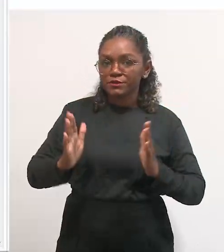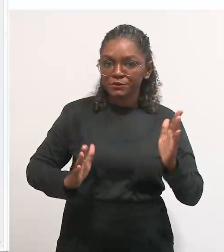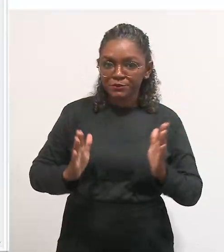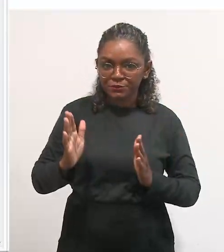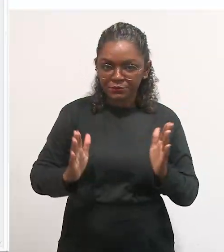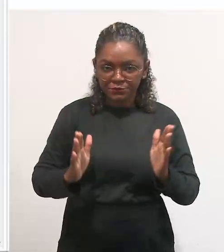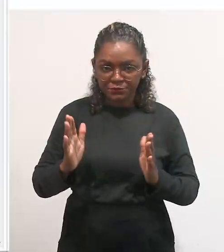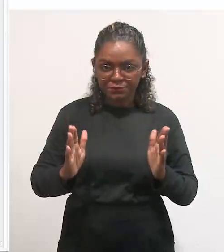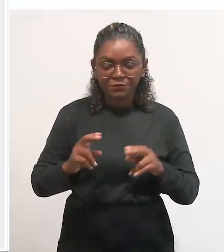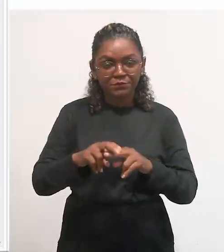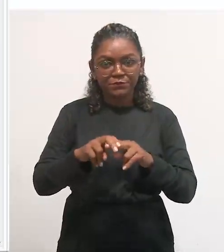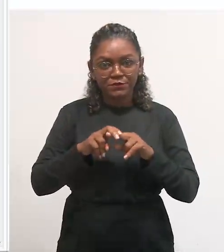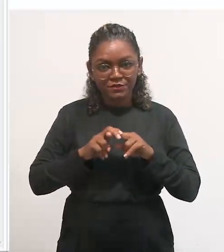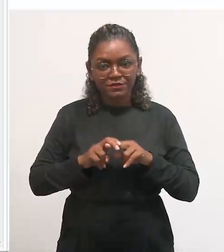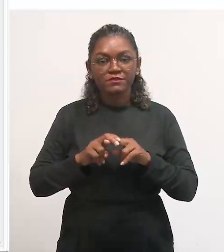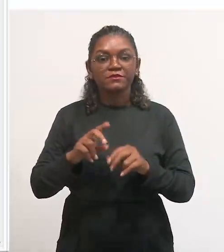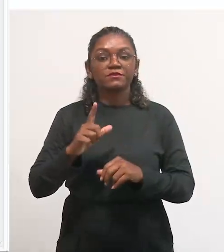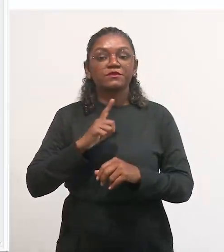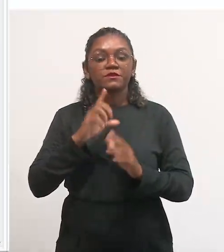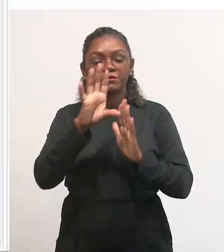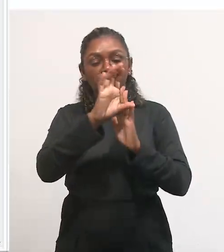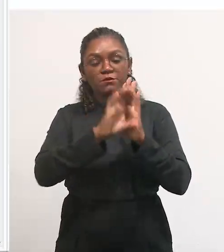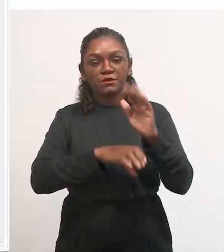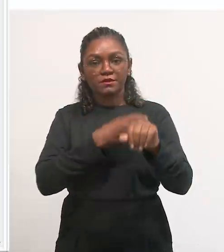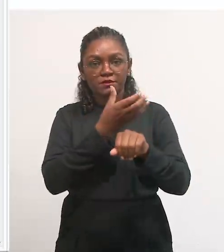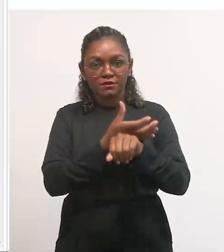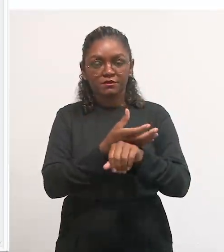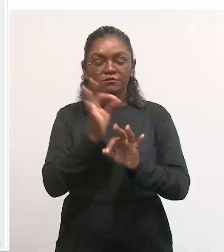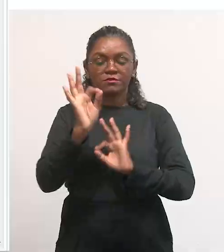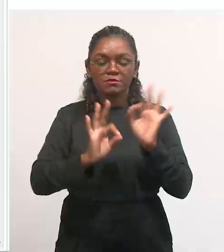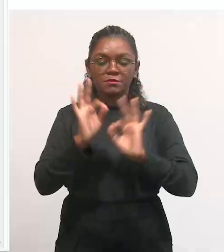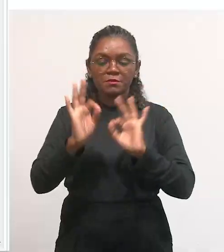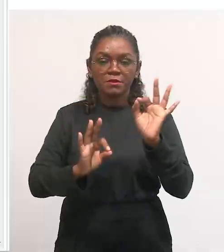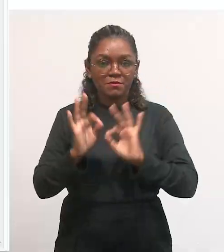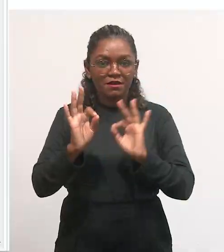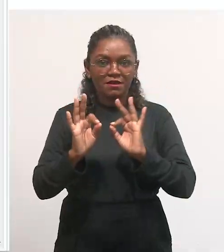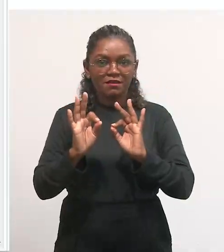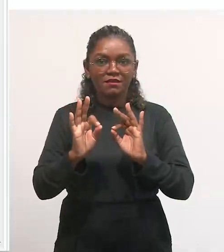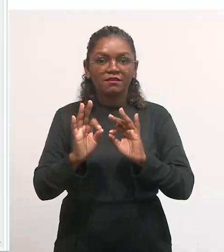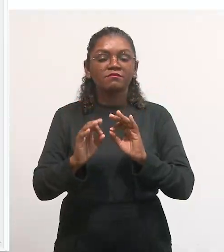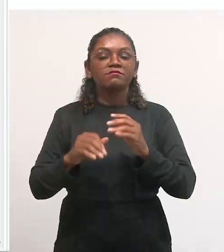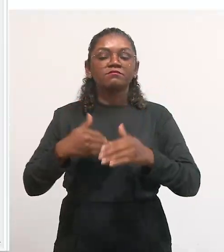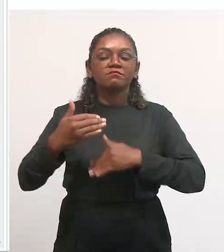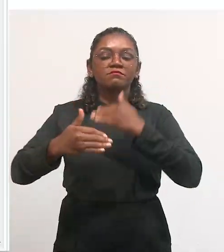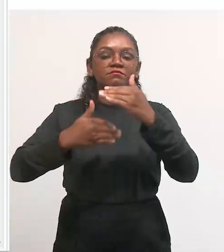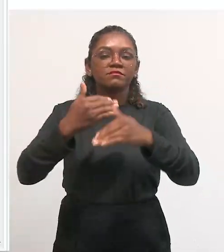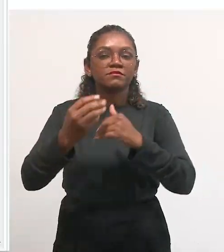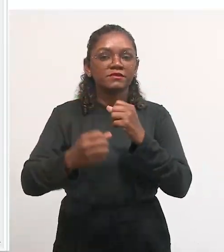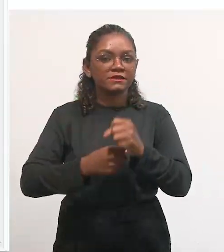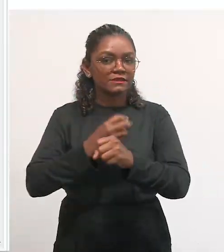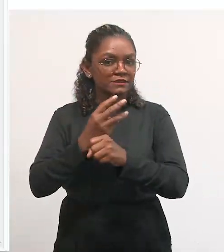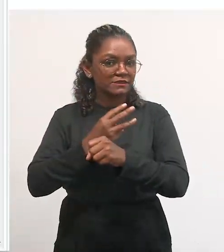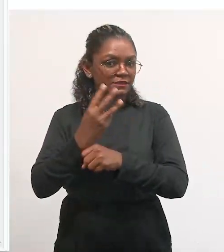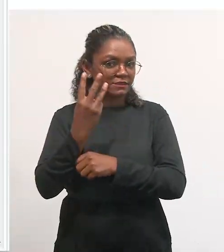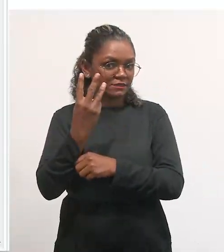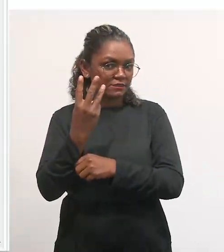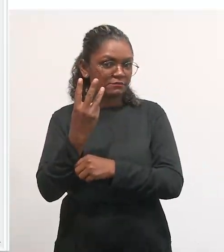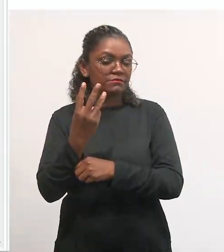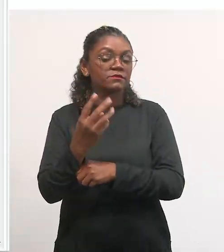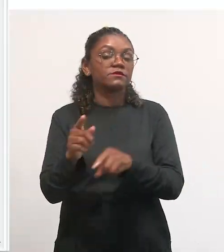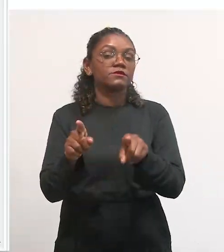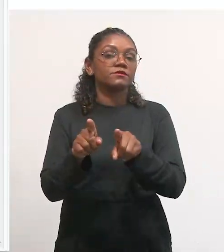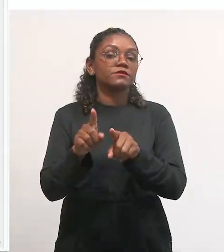né? O currículo vai se desenvolver em 3 anos. Ele tem que trabalhar os